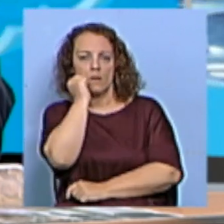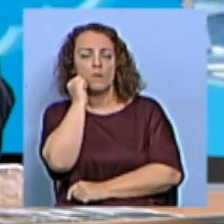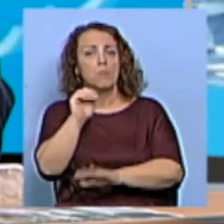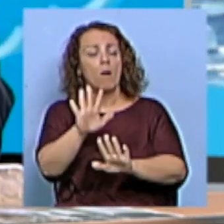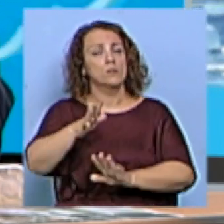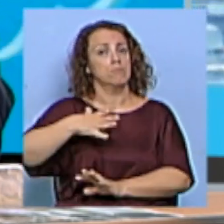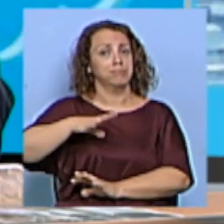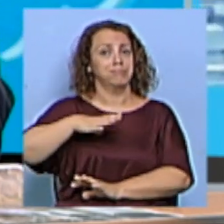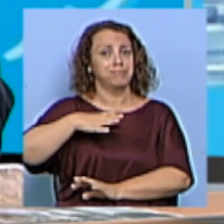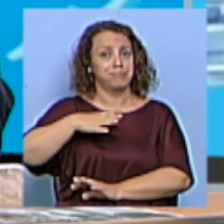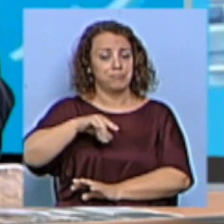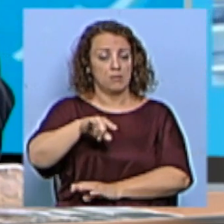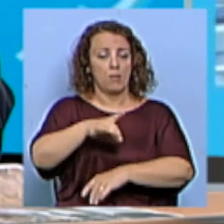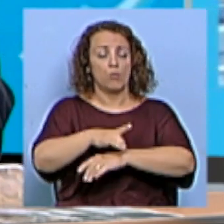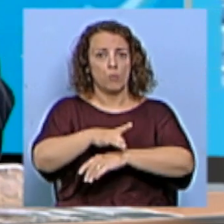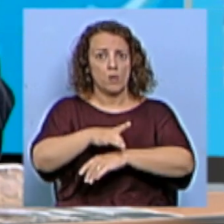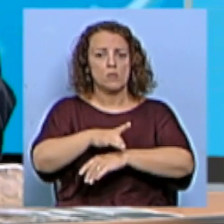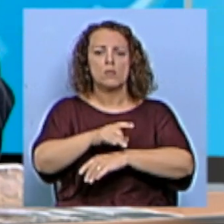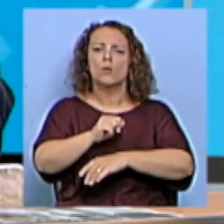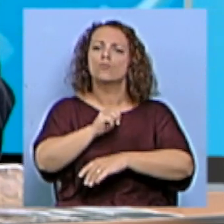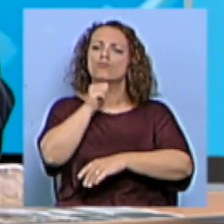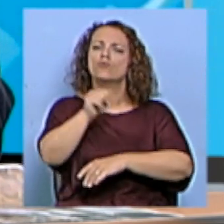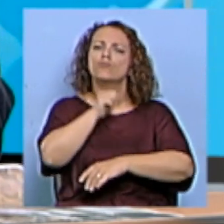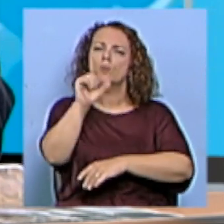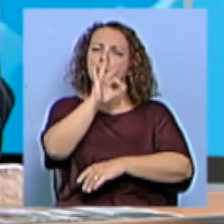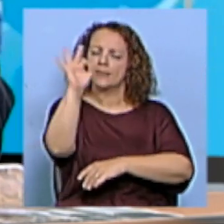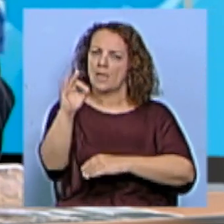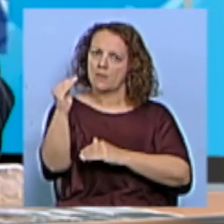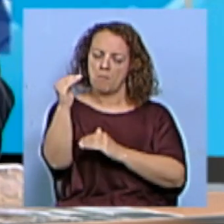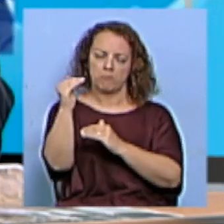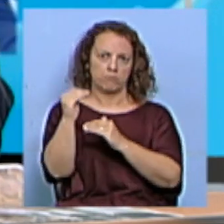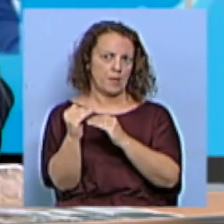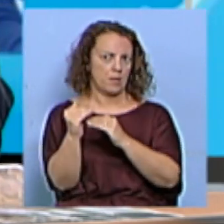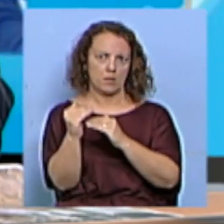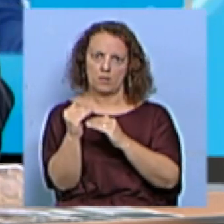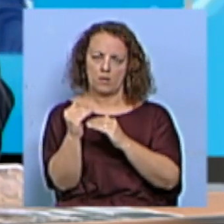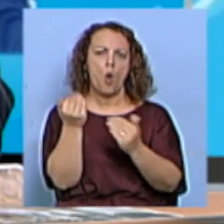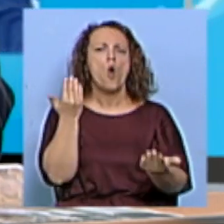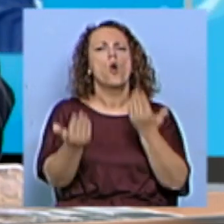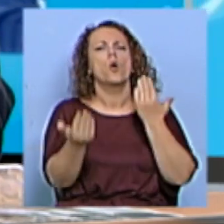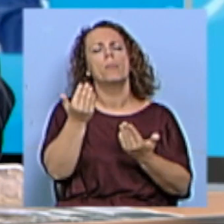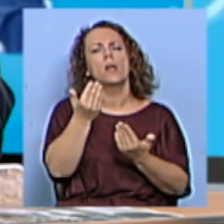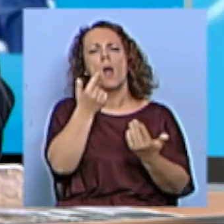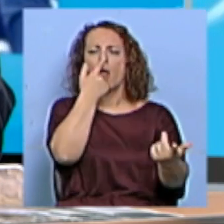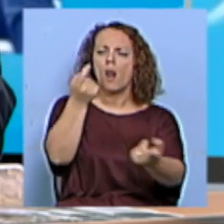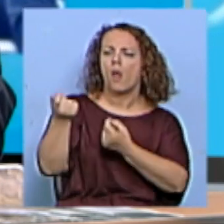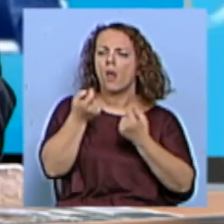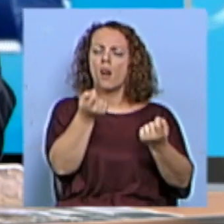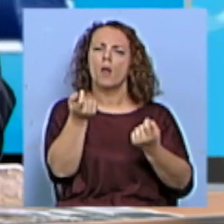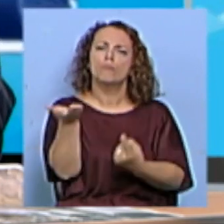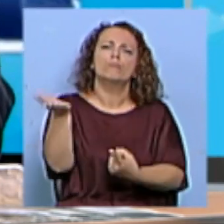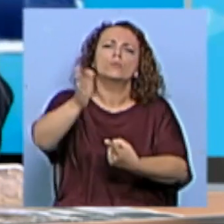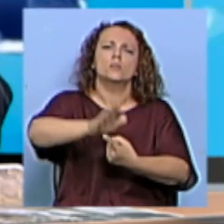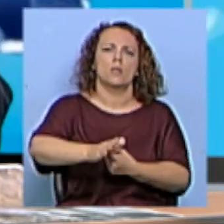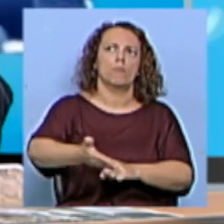felizmente, é uma doença com mortalidade muito baixa, comparativamente a outras equivalentes, como, por exemplo, a que